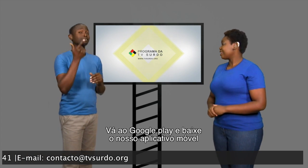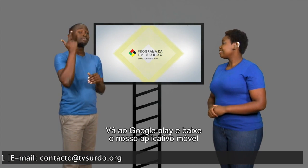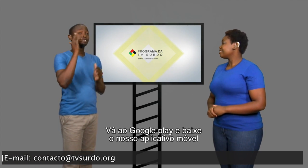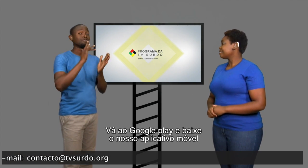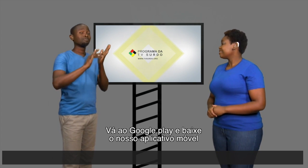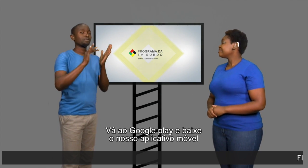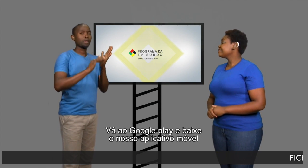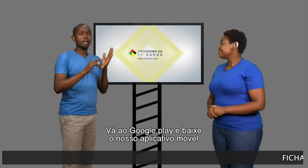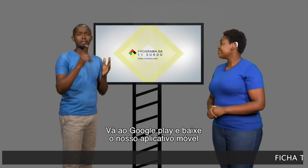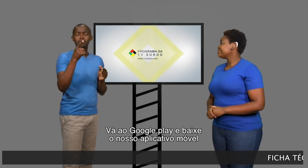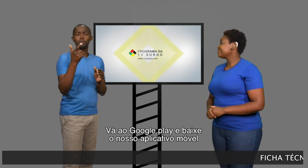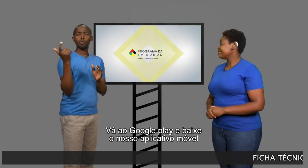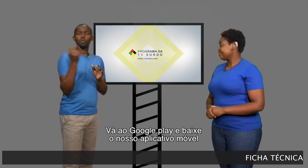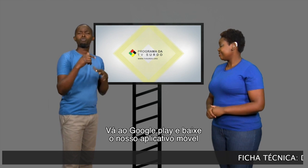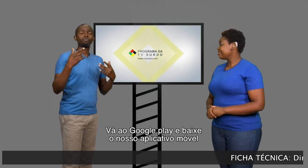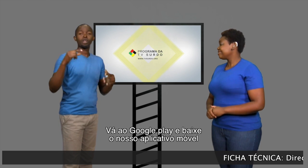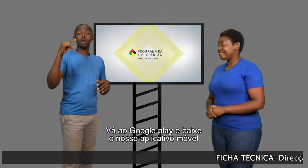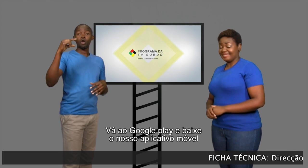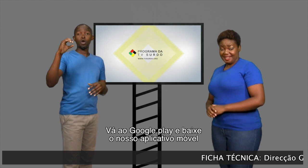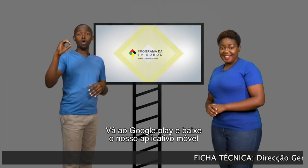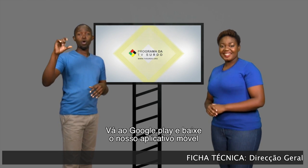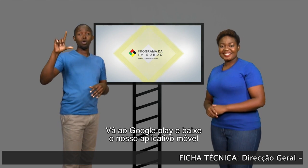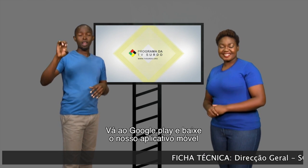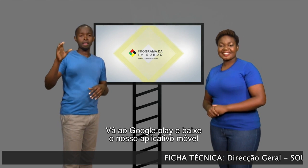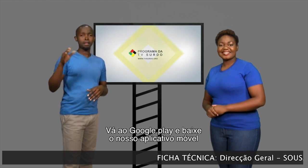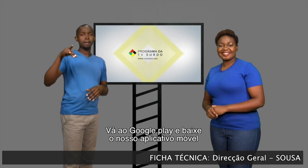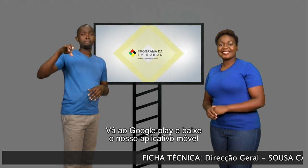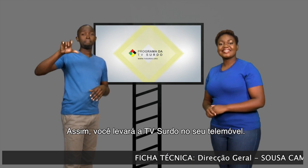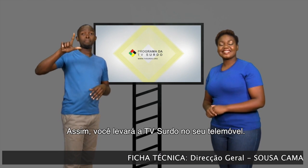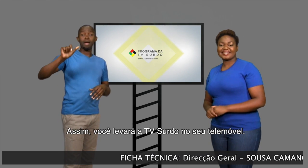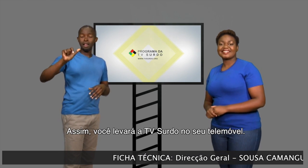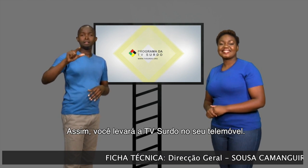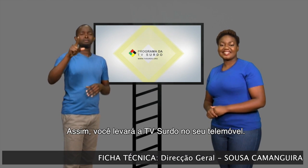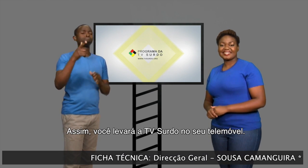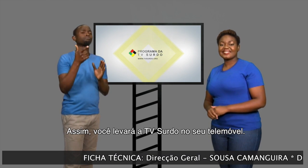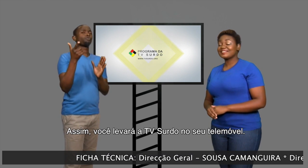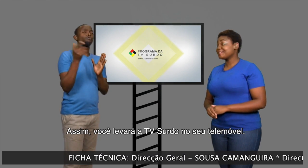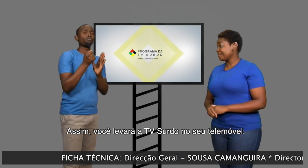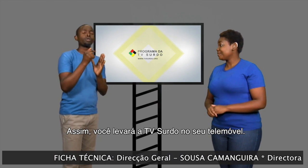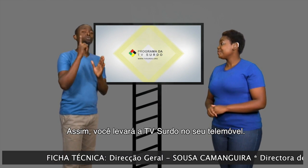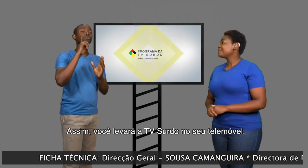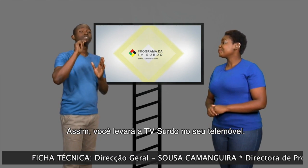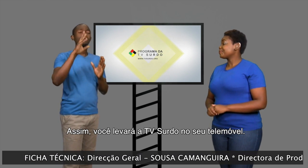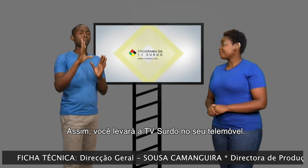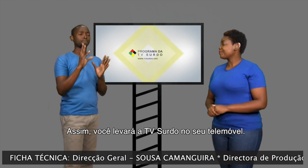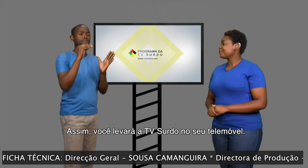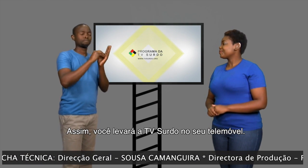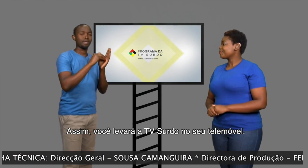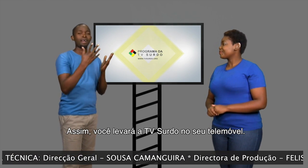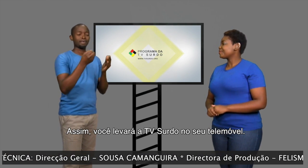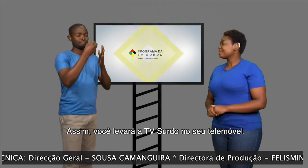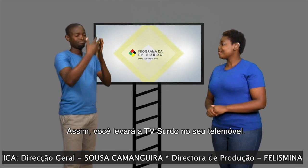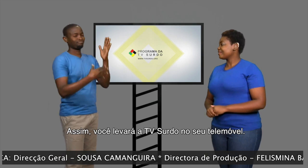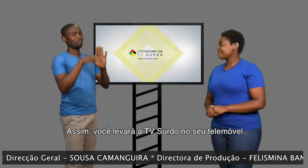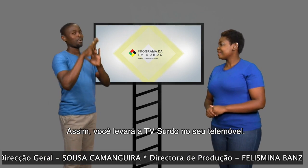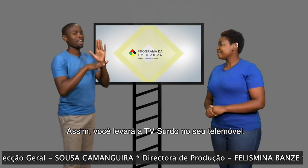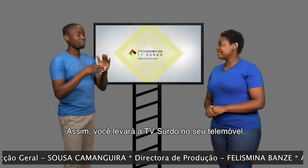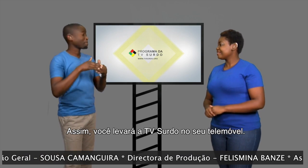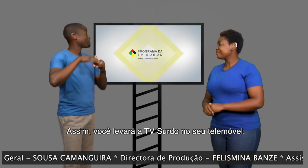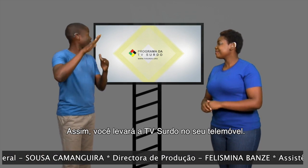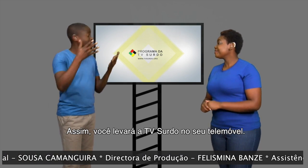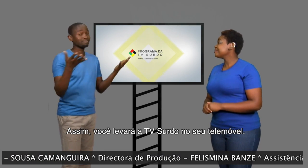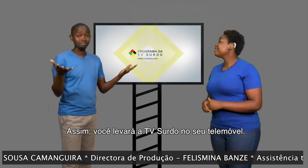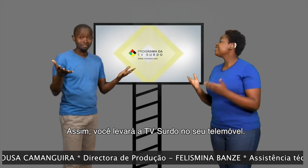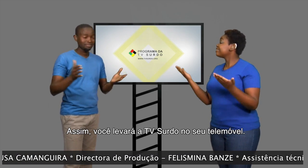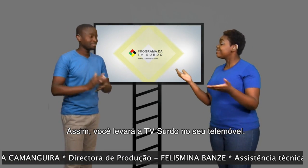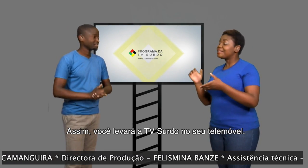Vá ao Google Play e baixe o nosso aplicativo móvel. Assim, você levará a TV Surdo no seu